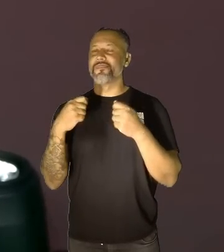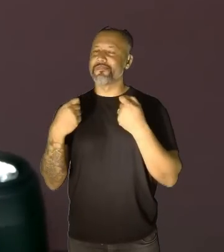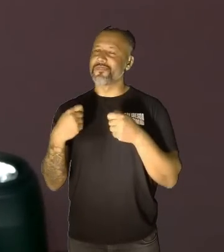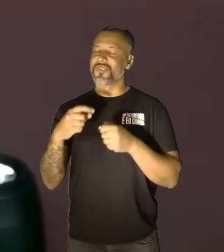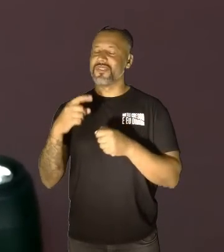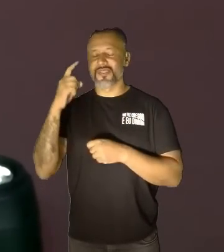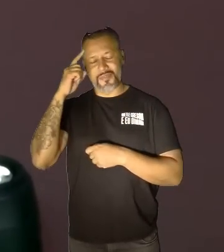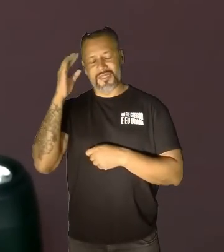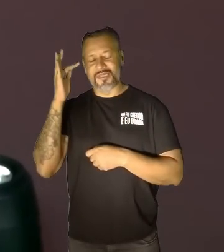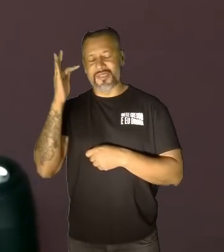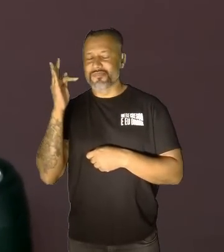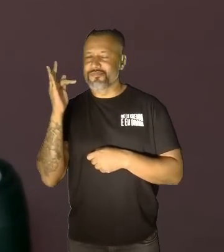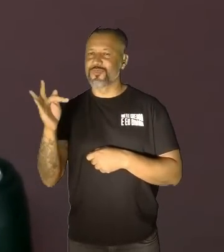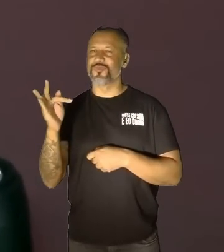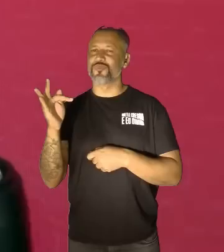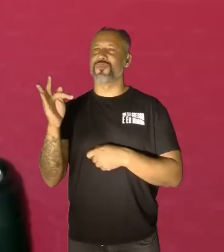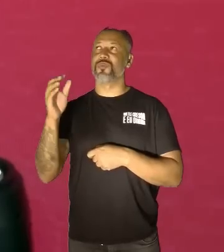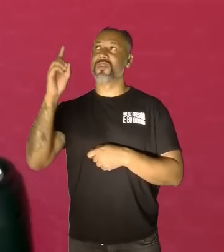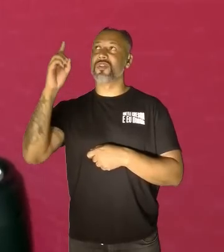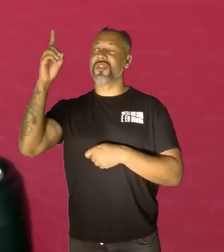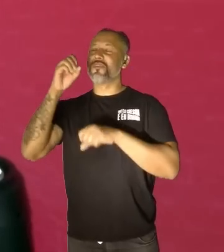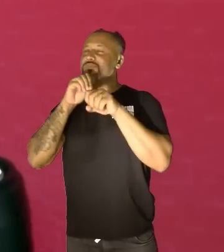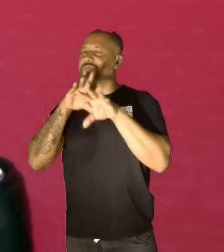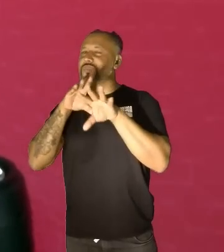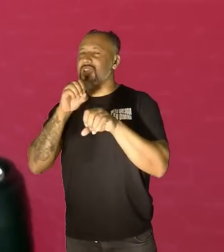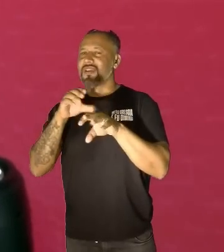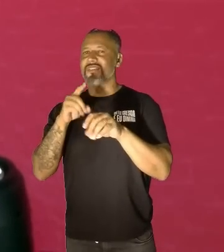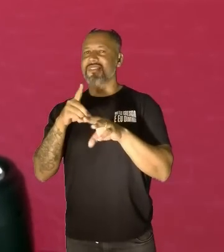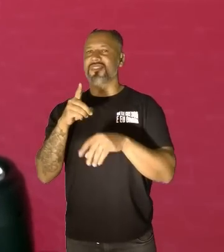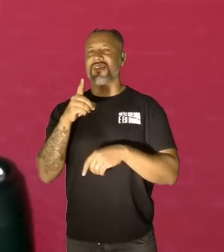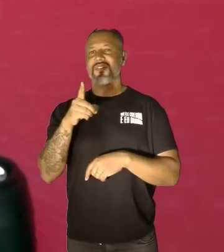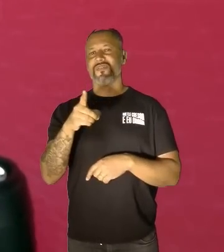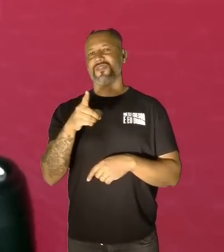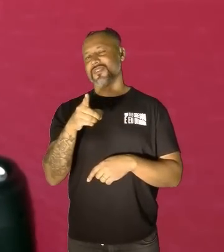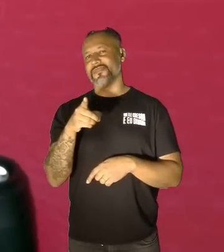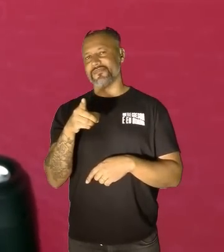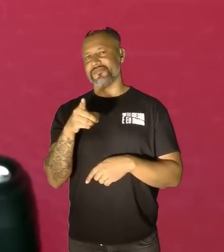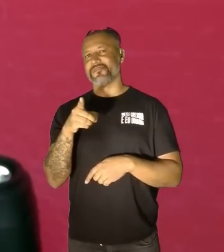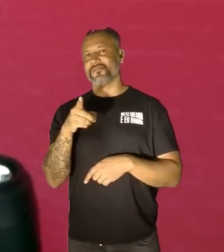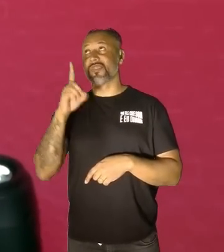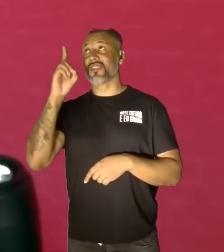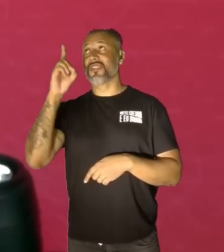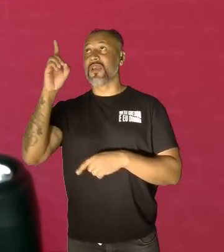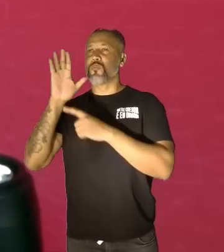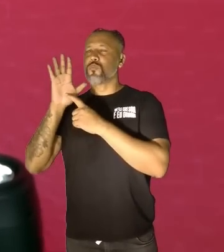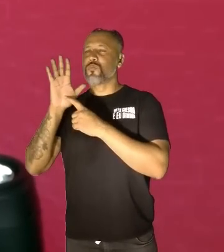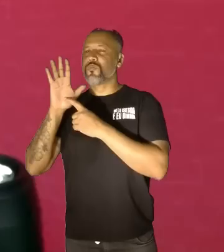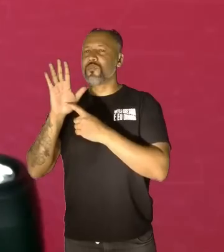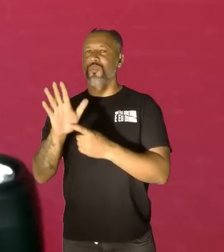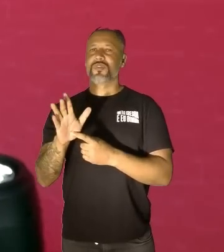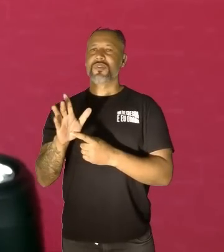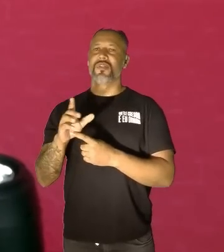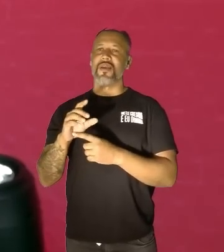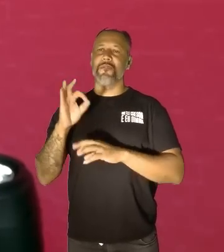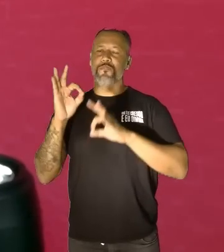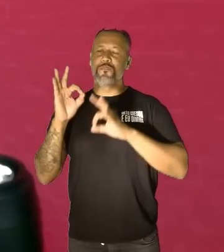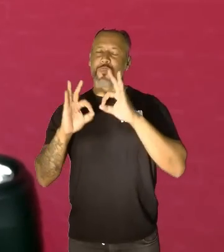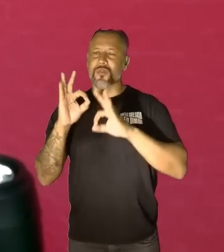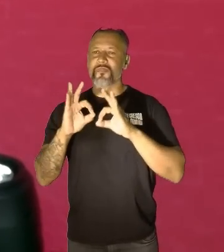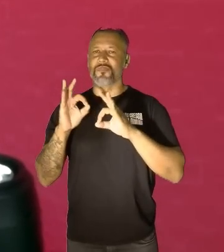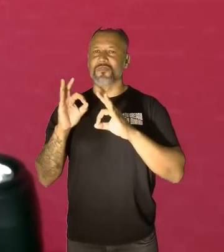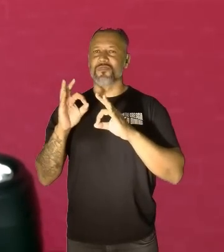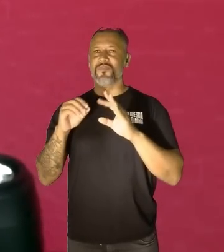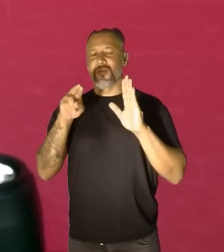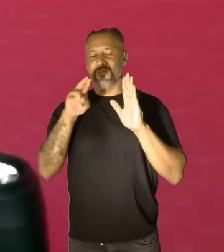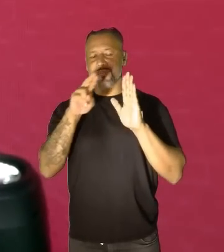Ele. E quando Deus te ensinar o que é intimidade com Ele, Ele vai revelar o plano que Ele tem para você. Esse plano vai